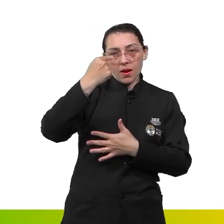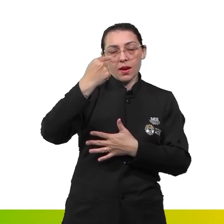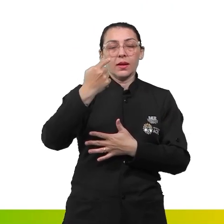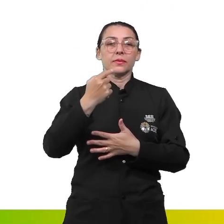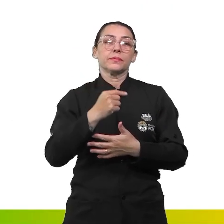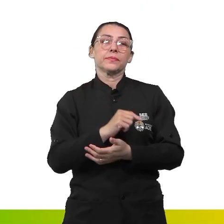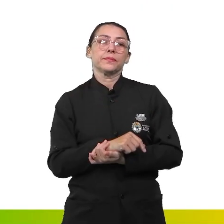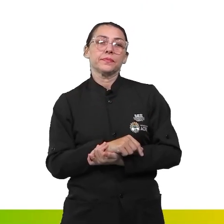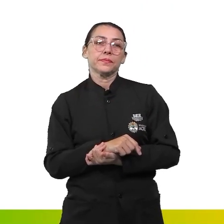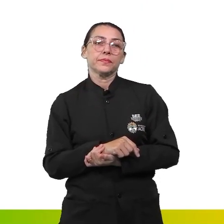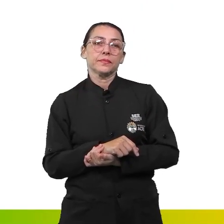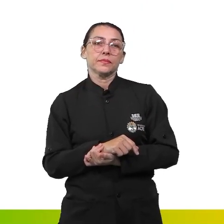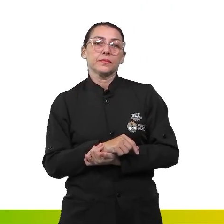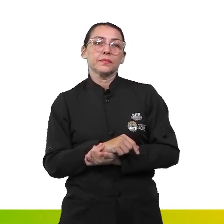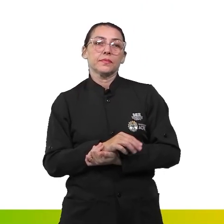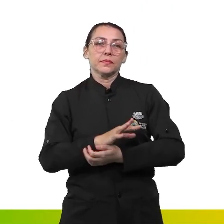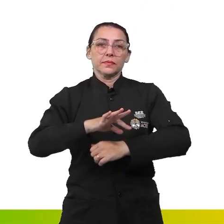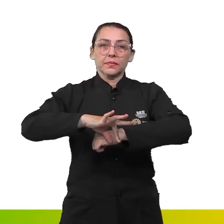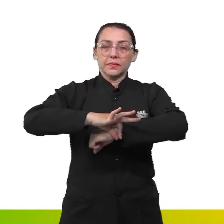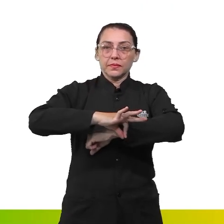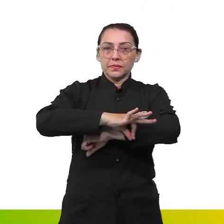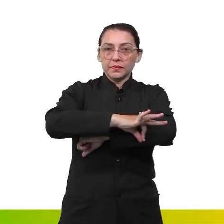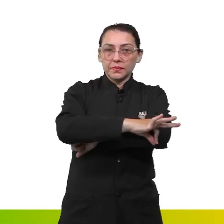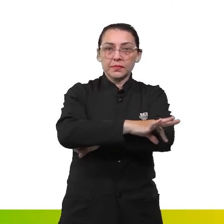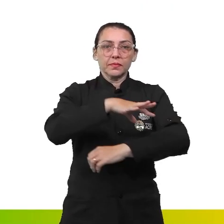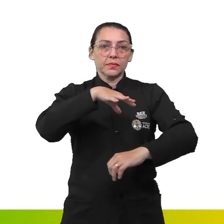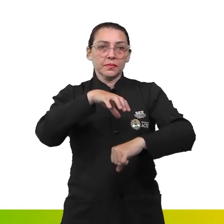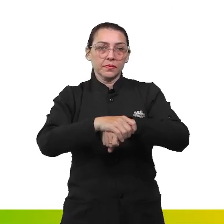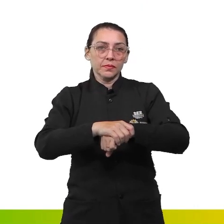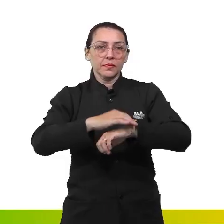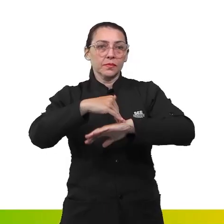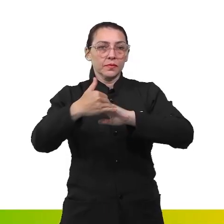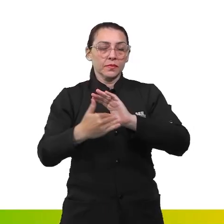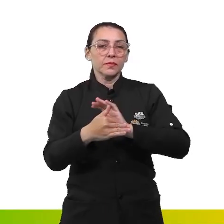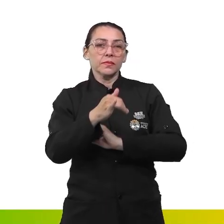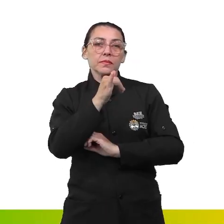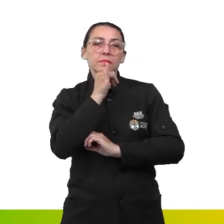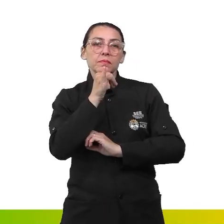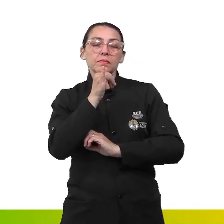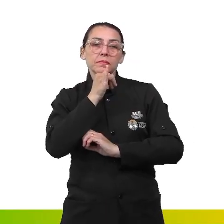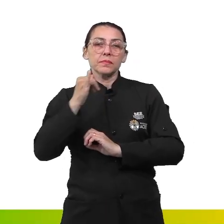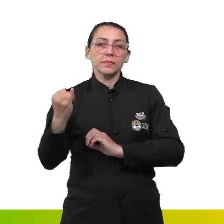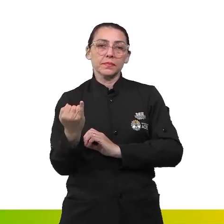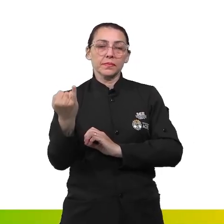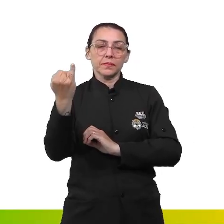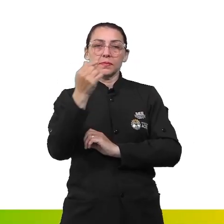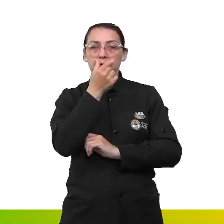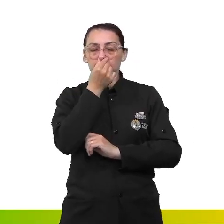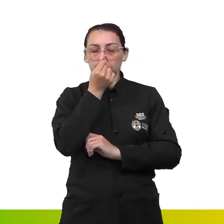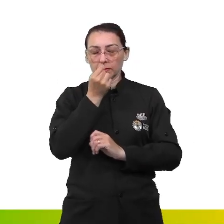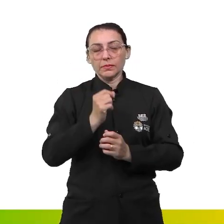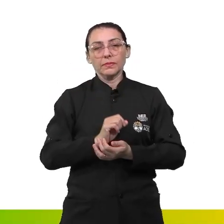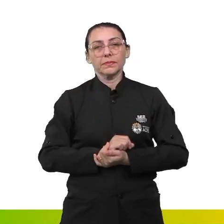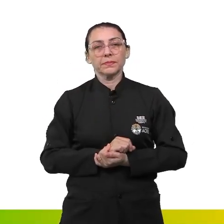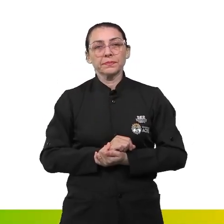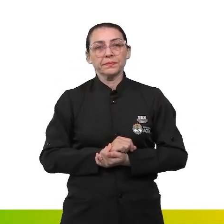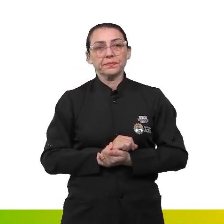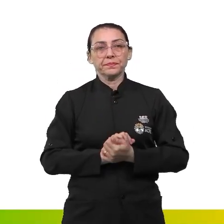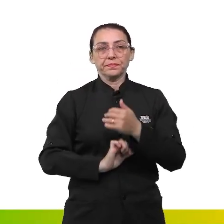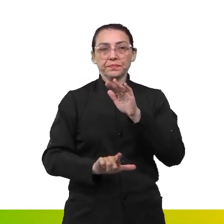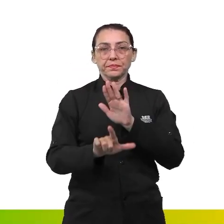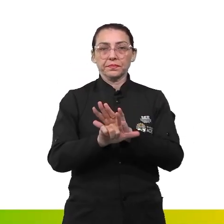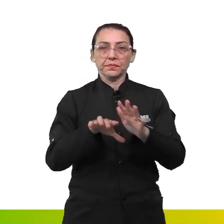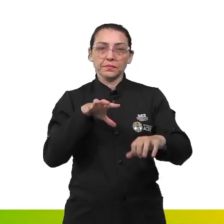espanhola. A arquitetura colonial, tudo isso são exemplos marcantes do